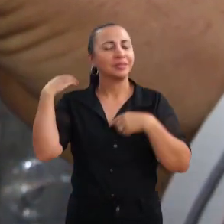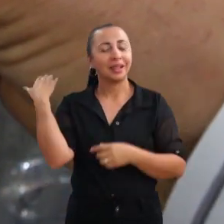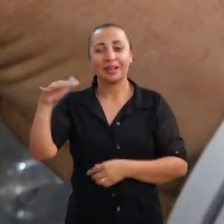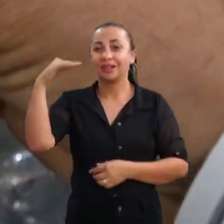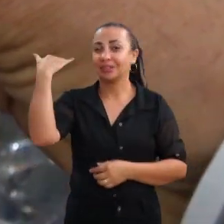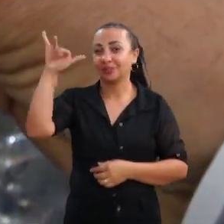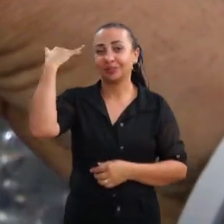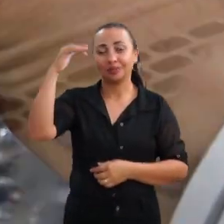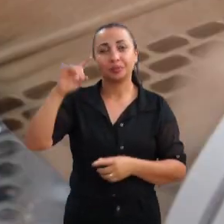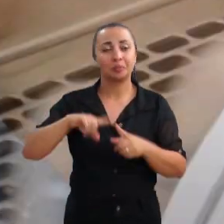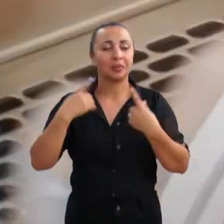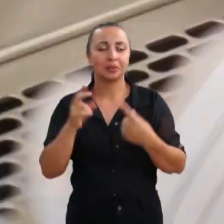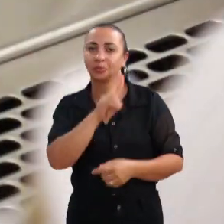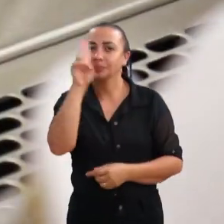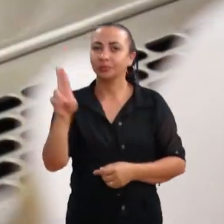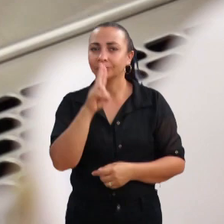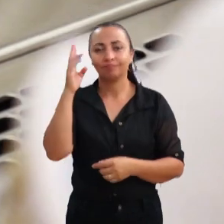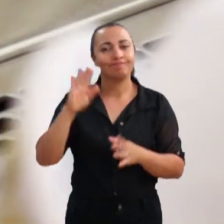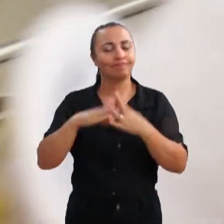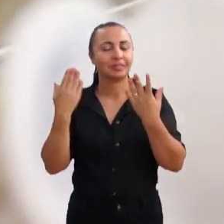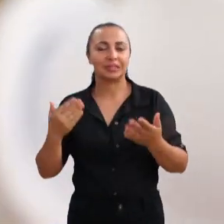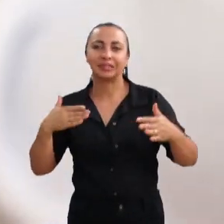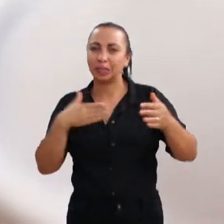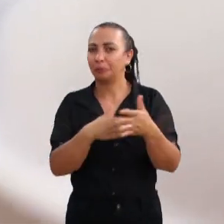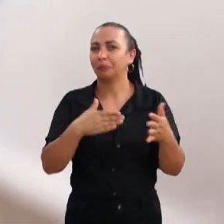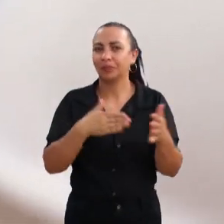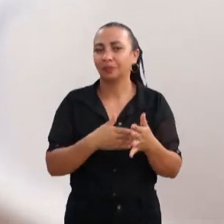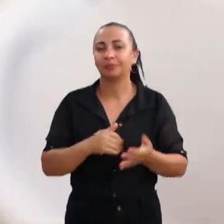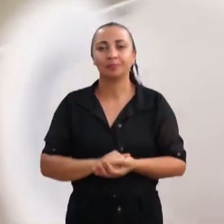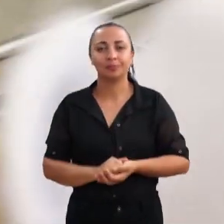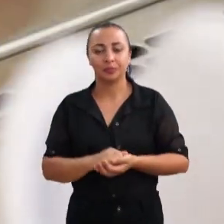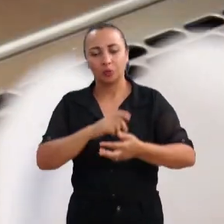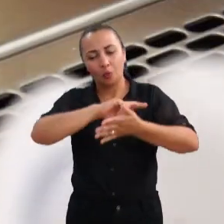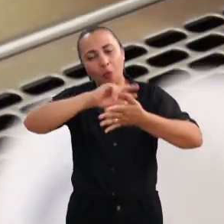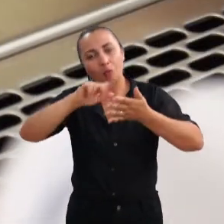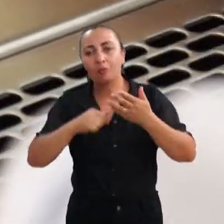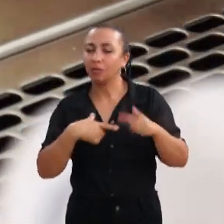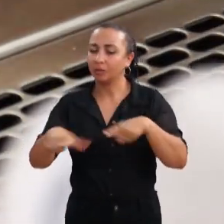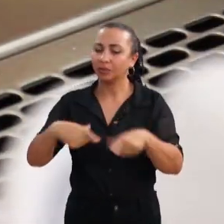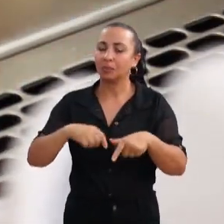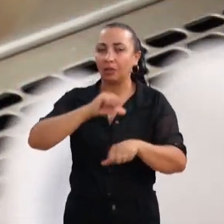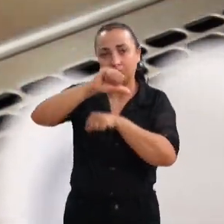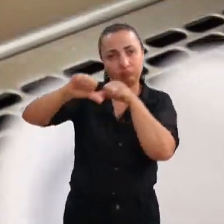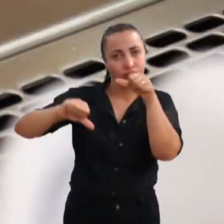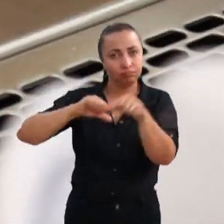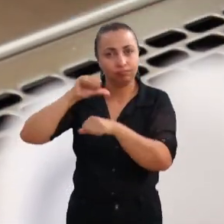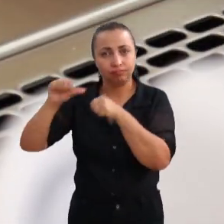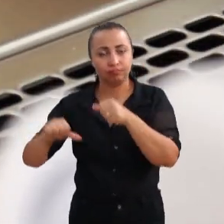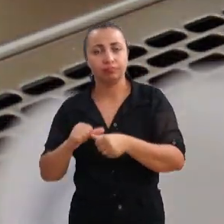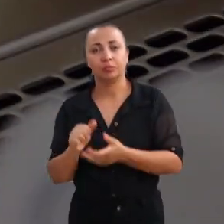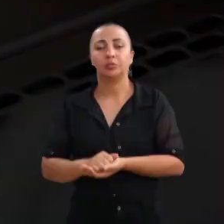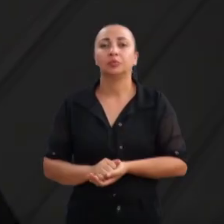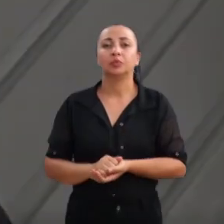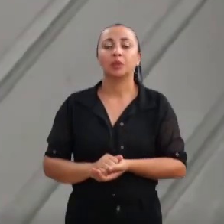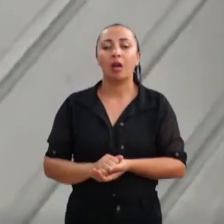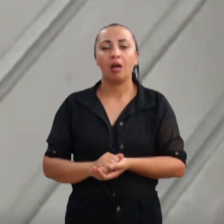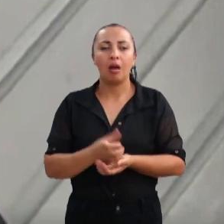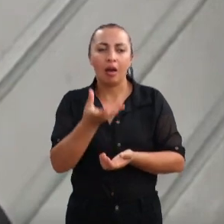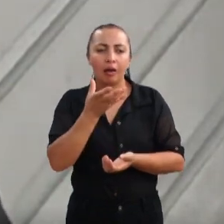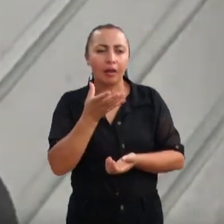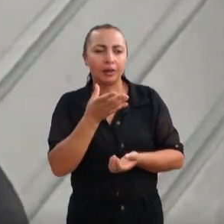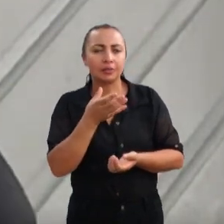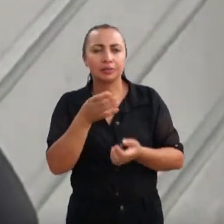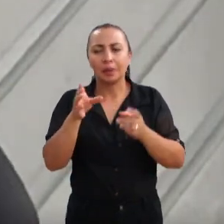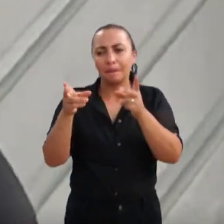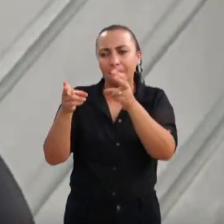é muito caro, então o uso delas acaba sendo limitado. Então, diversos trabalhos, né, têm sido desenvolvidos com o intuito